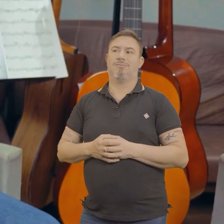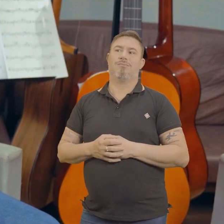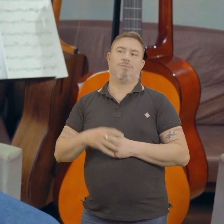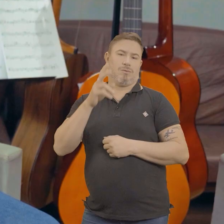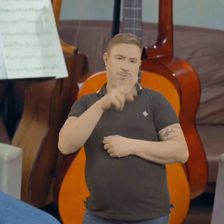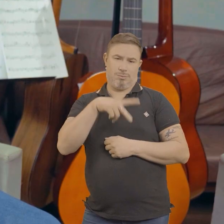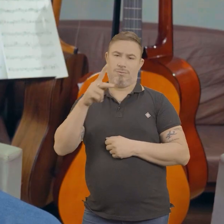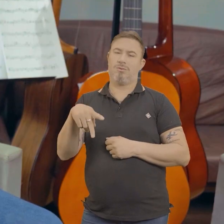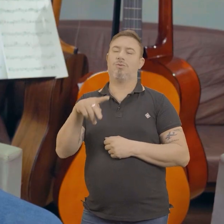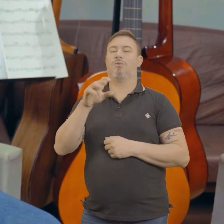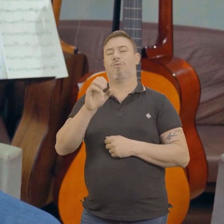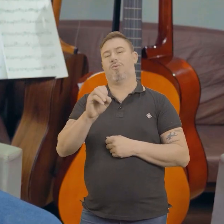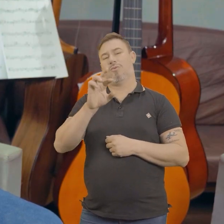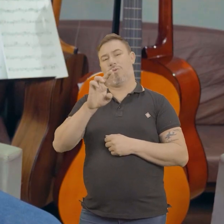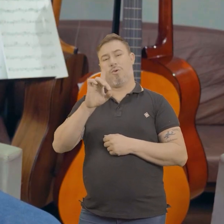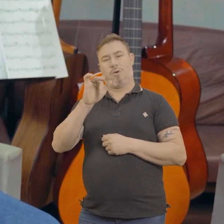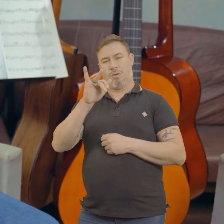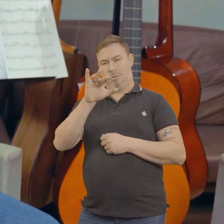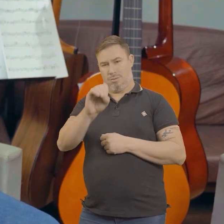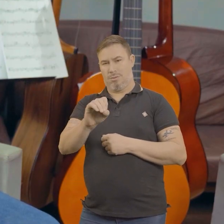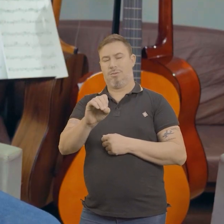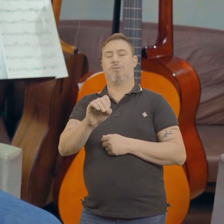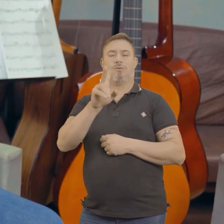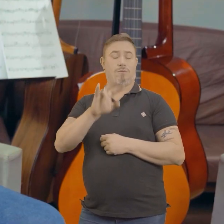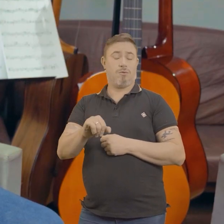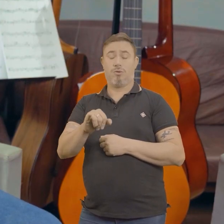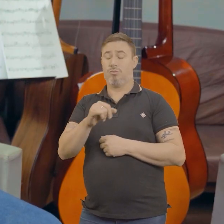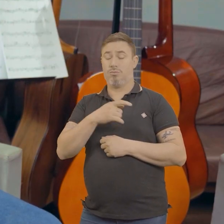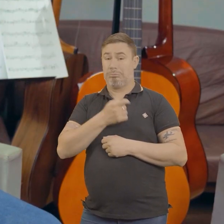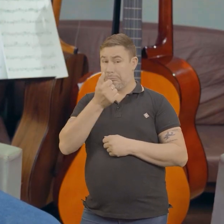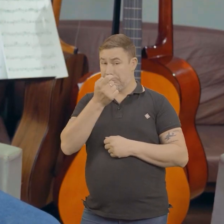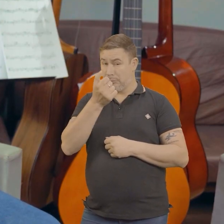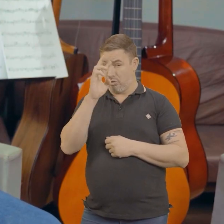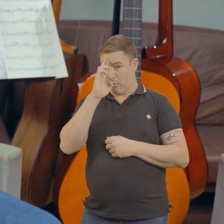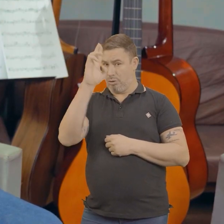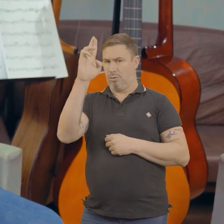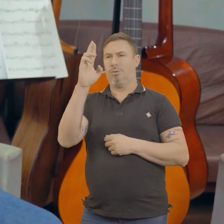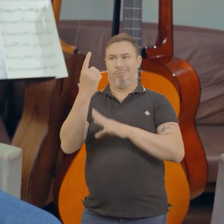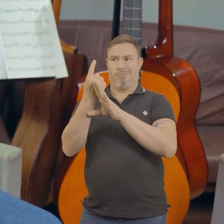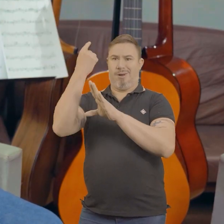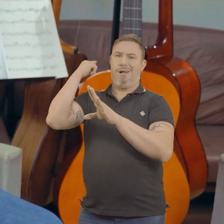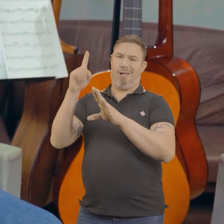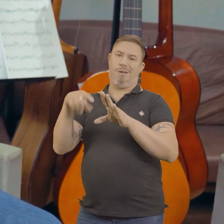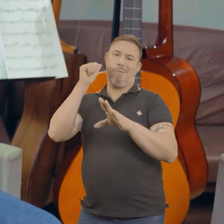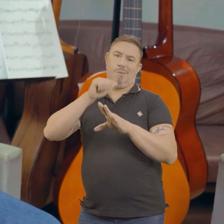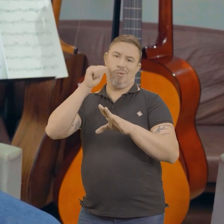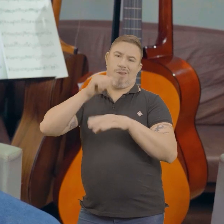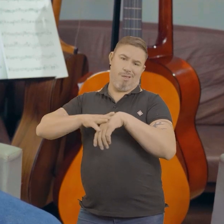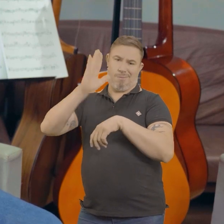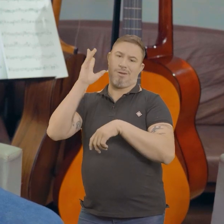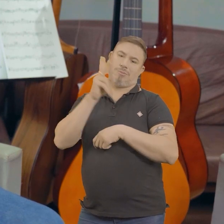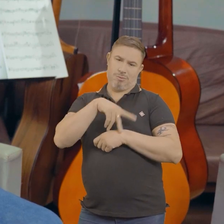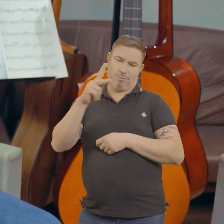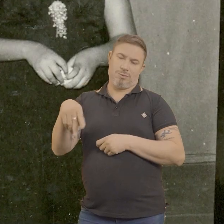dos poucos diretores, né, do sexo masculino, porque naquela época realmente prevalecia as